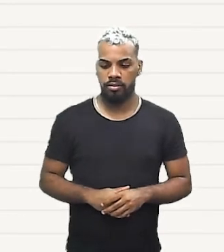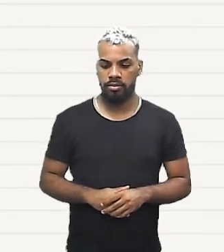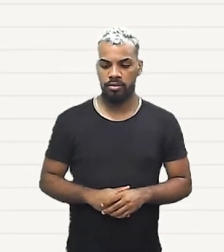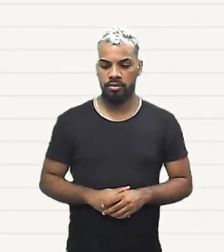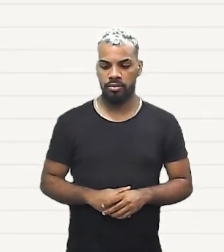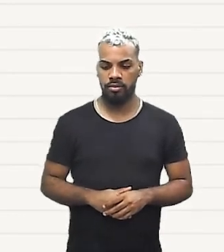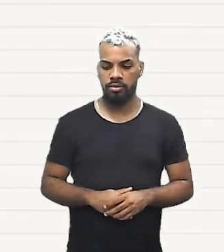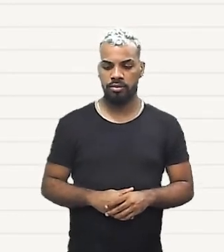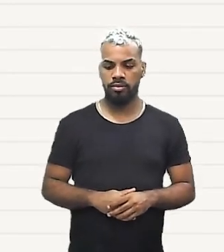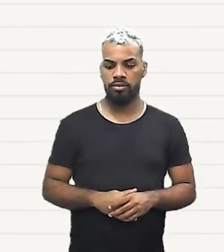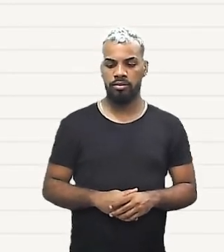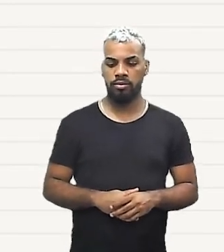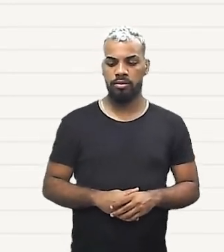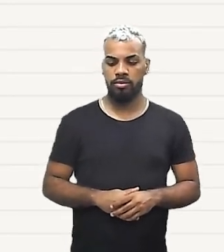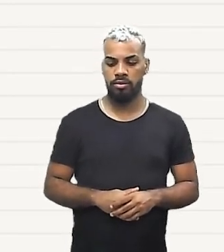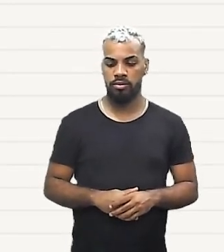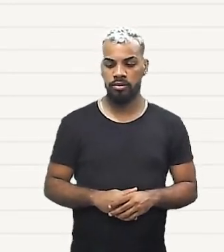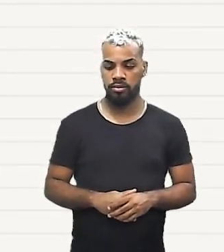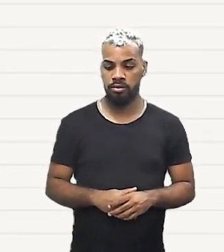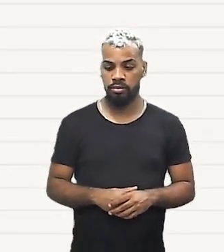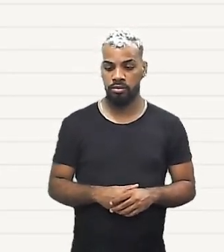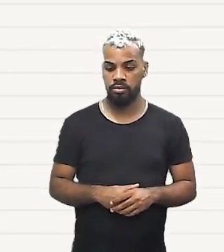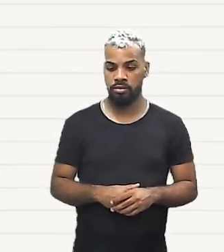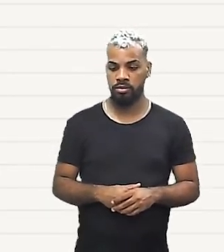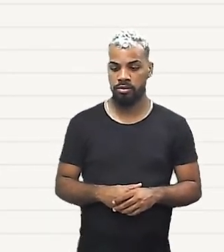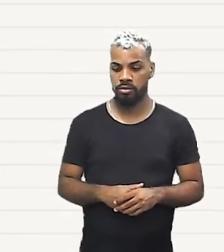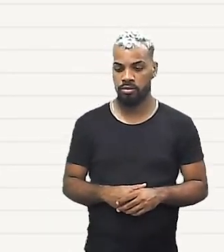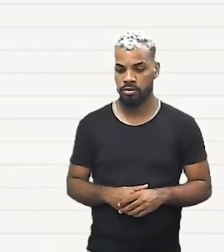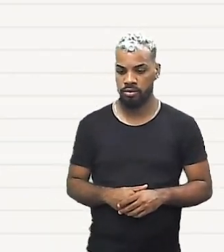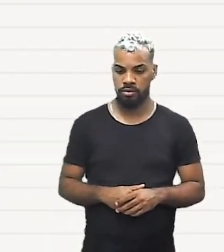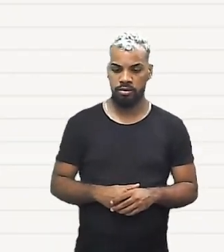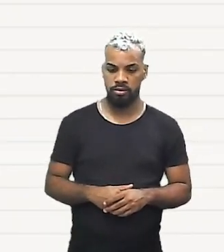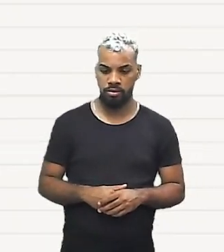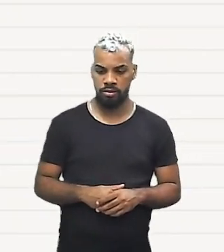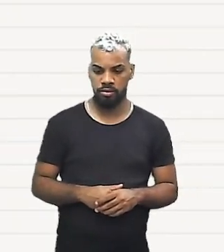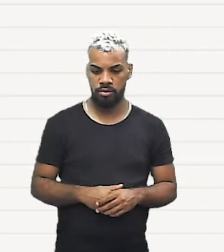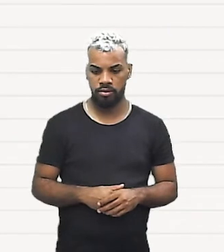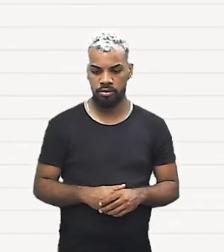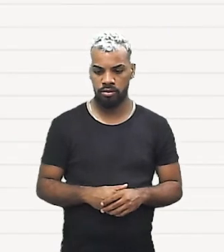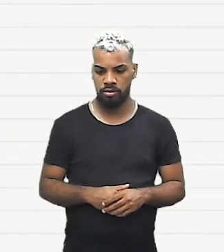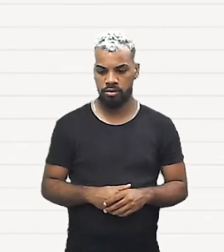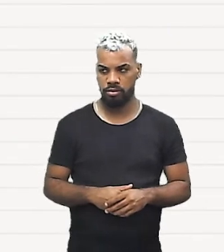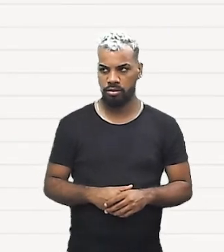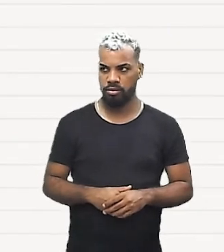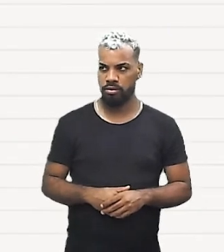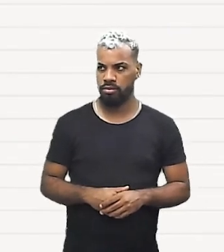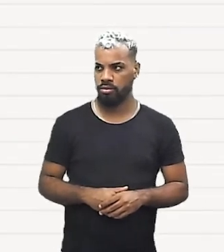são os oligossacarídeos e o terceiro grupo